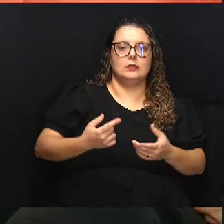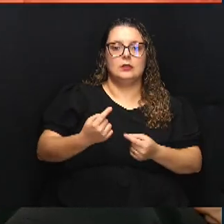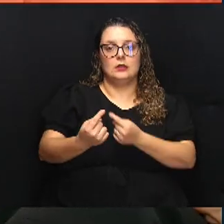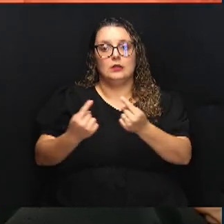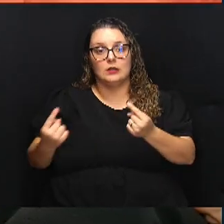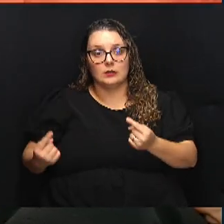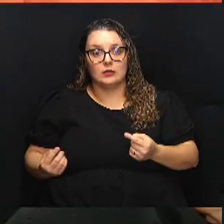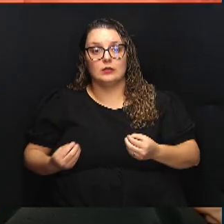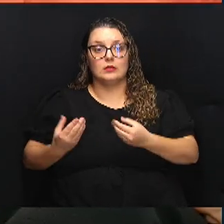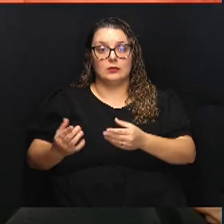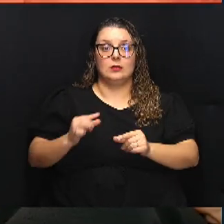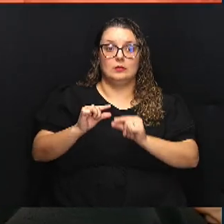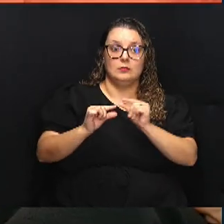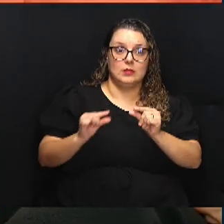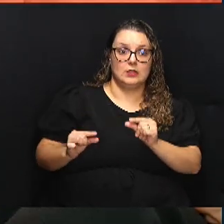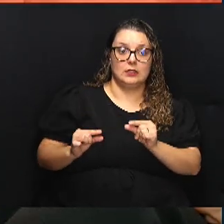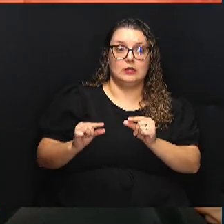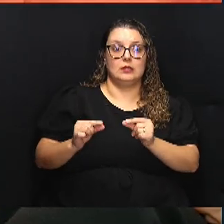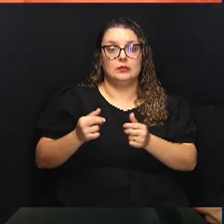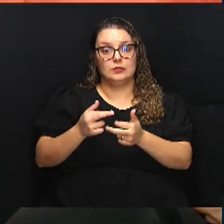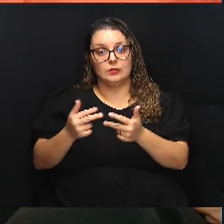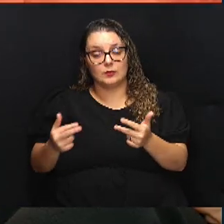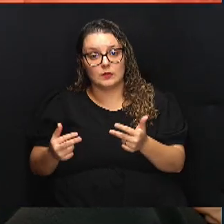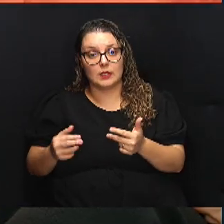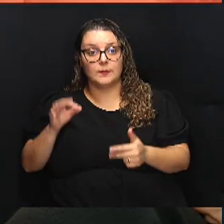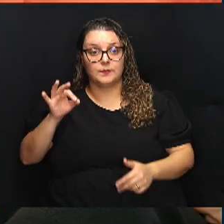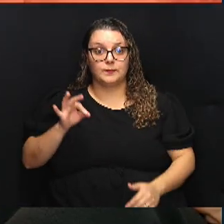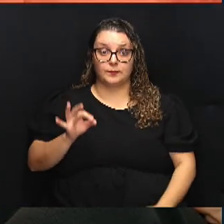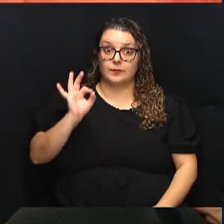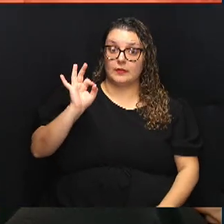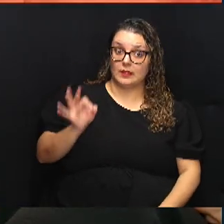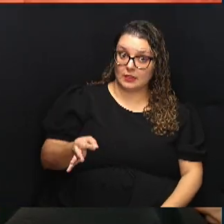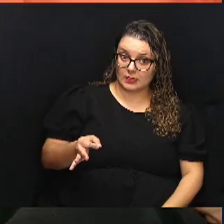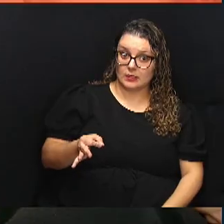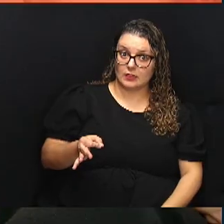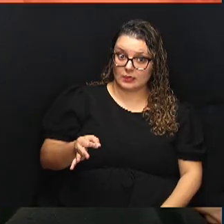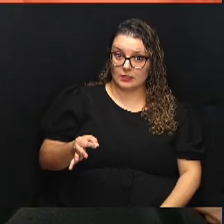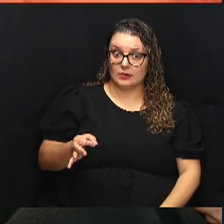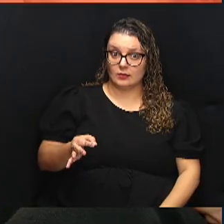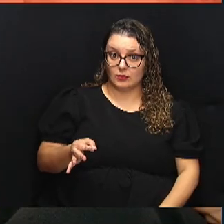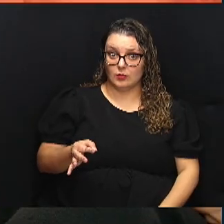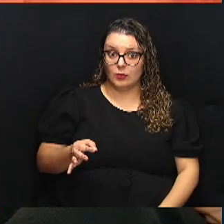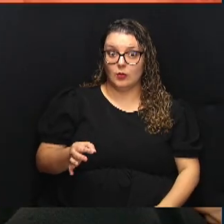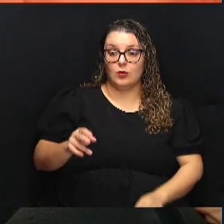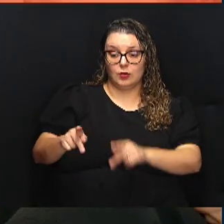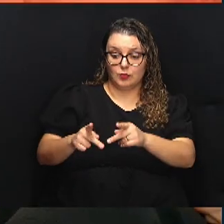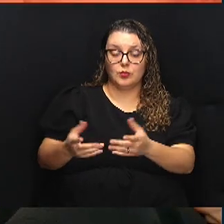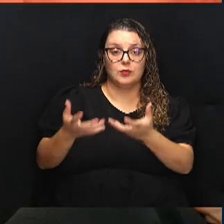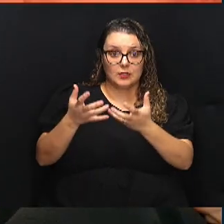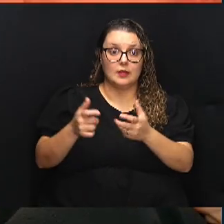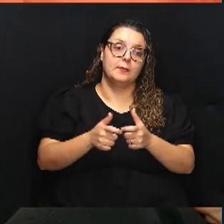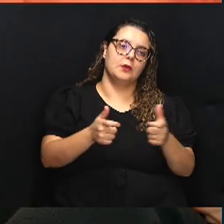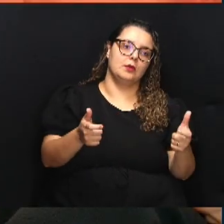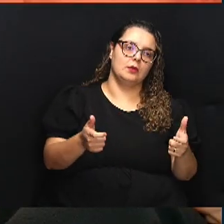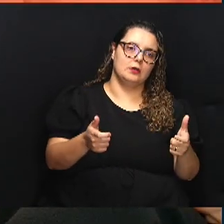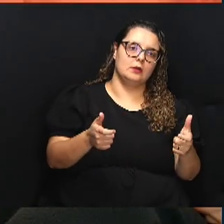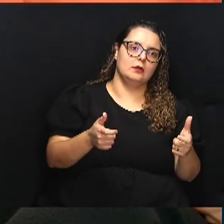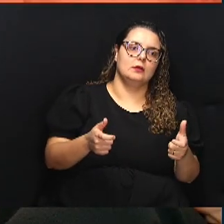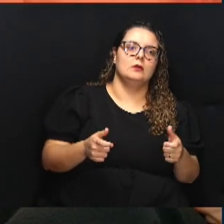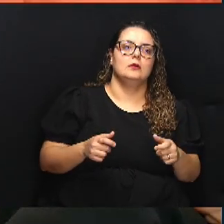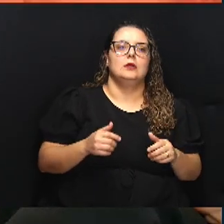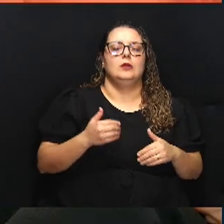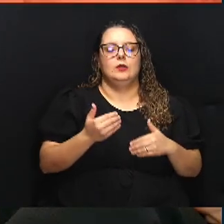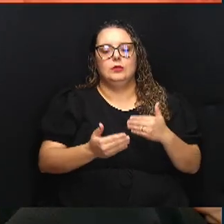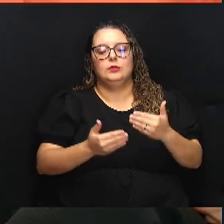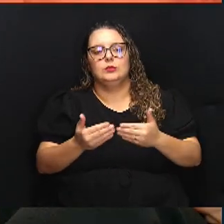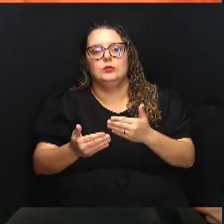vai entregando pequenos pedaços, a sua chance de acertar exatamente o que o público quer é muito maior e você vai, ao longo do